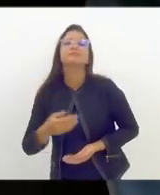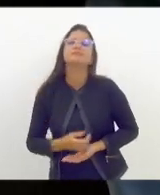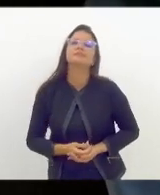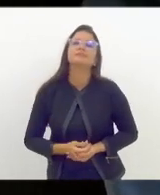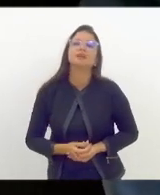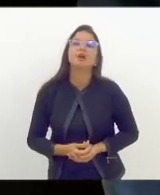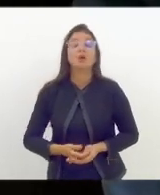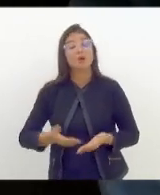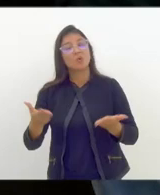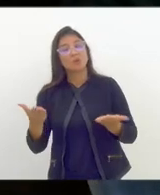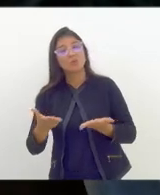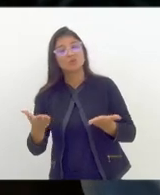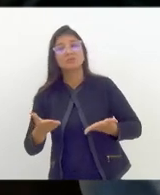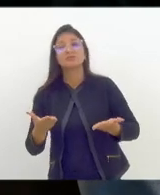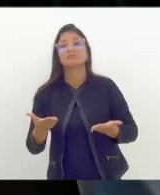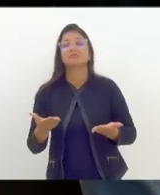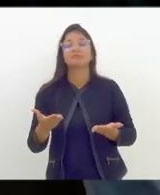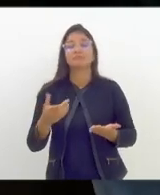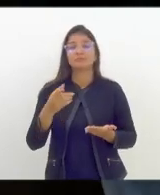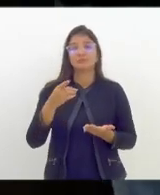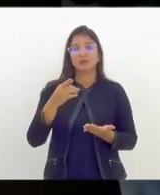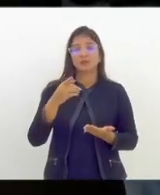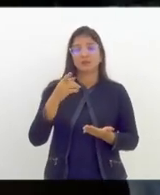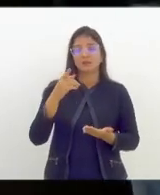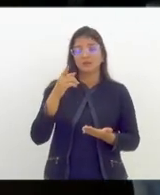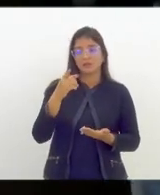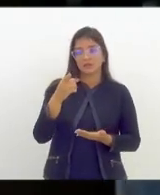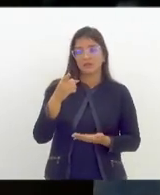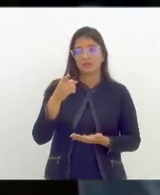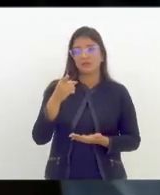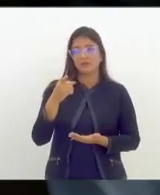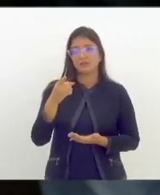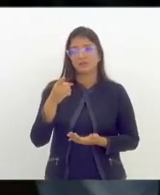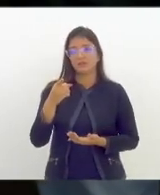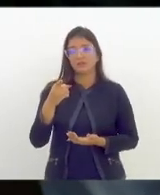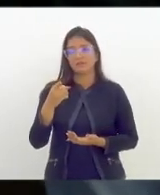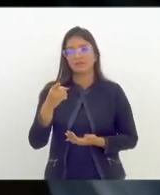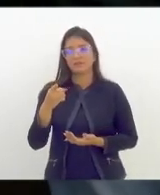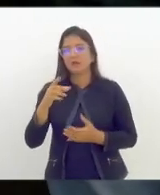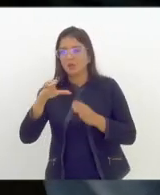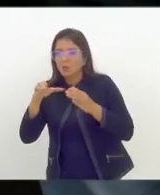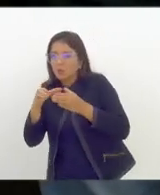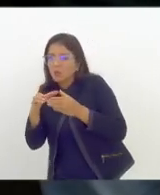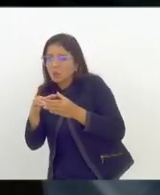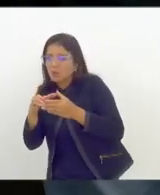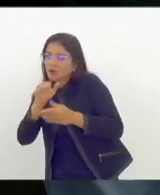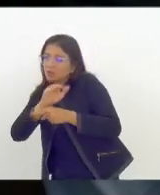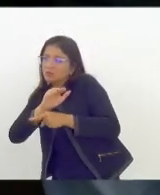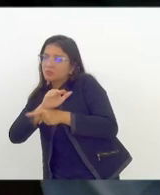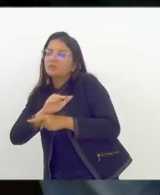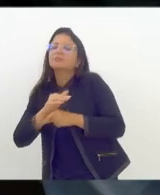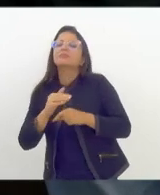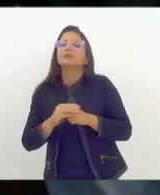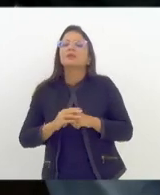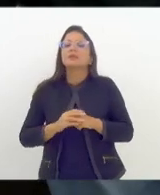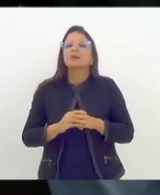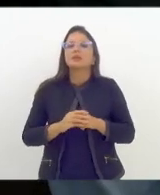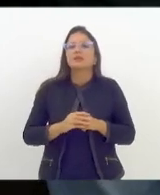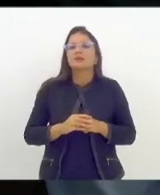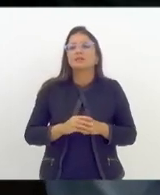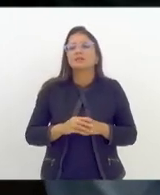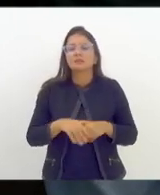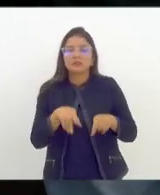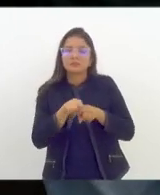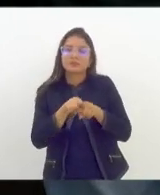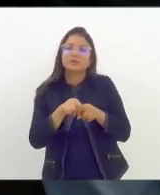informado agora pela nossa brilhante assessoria, também a posição do nosso presidente